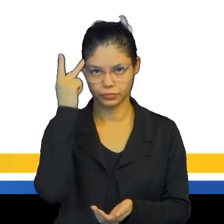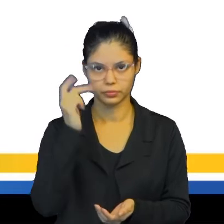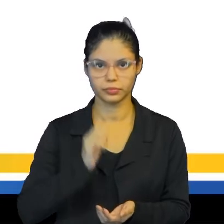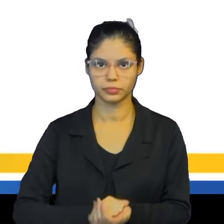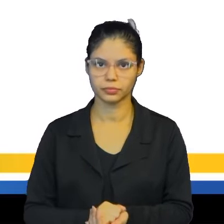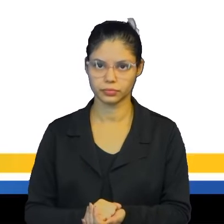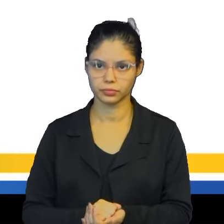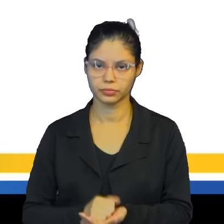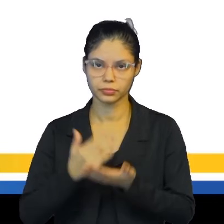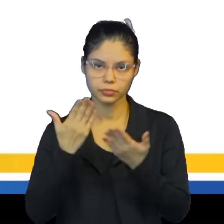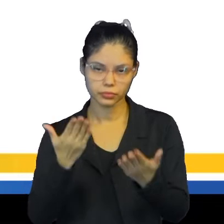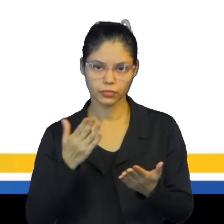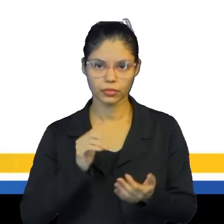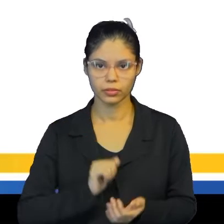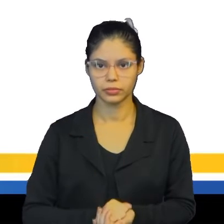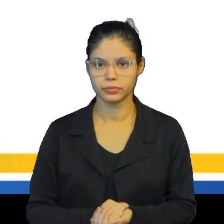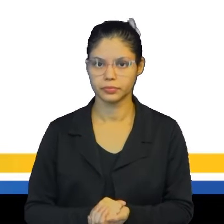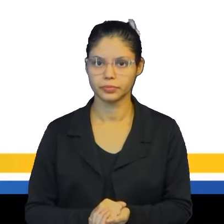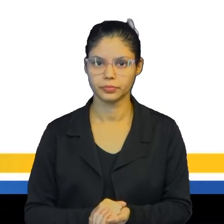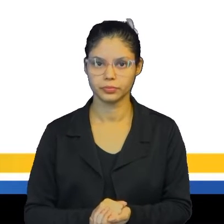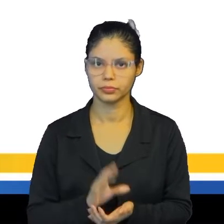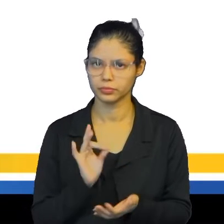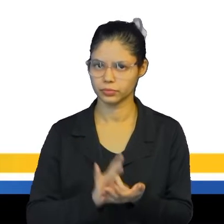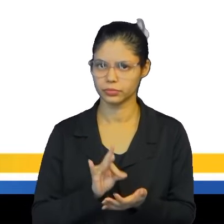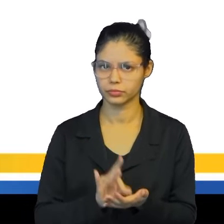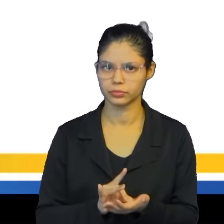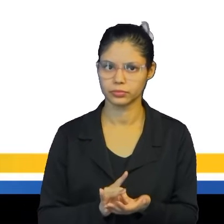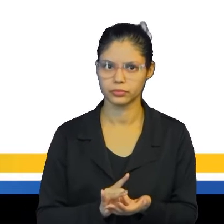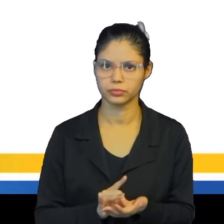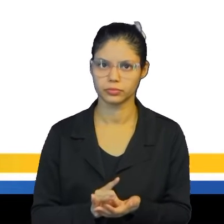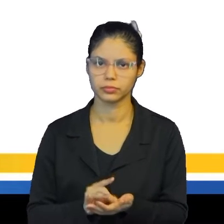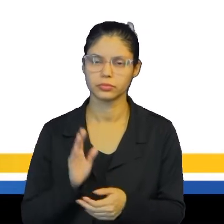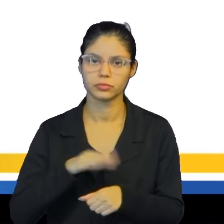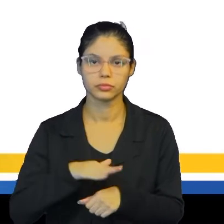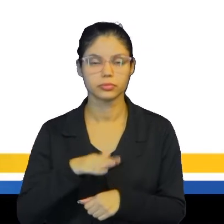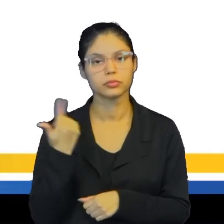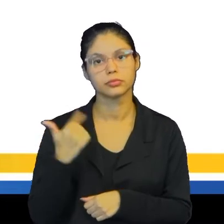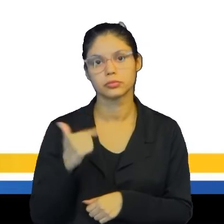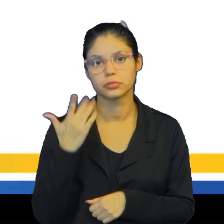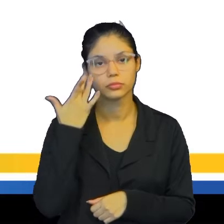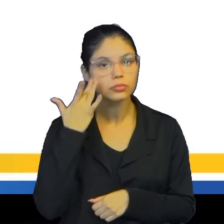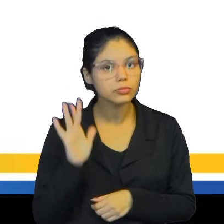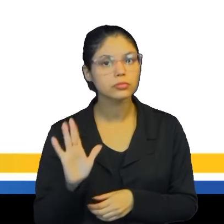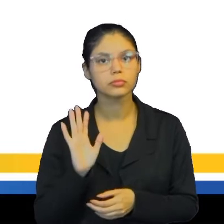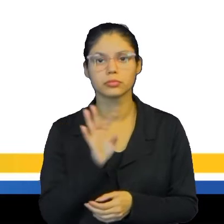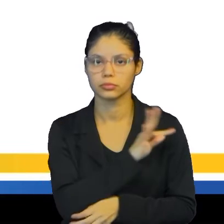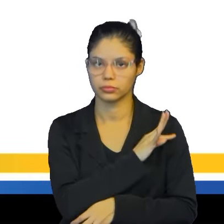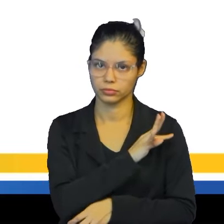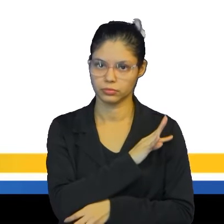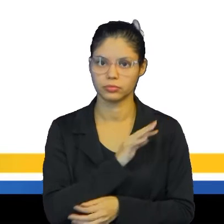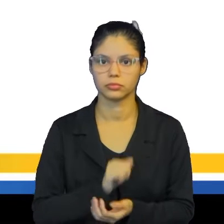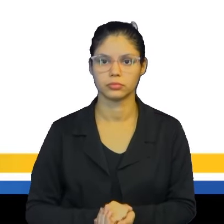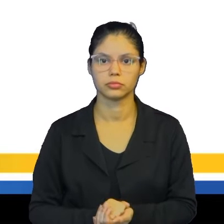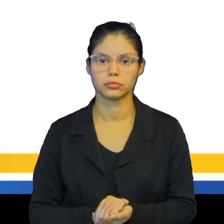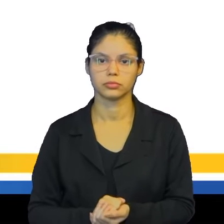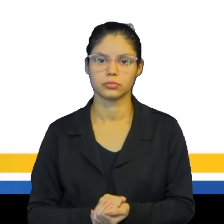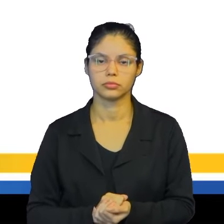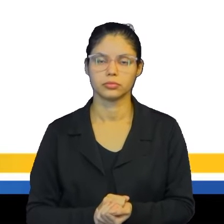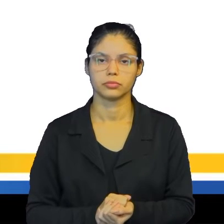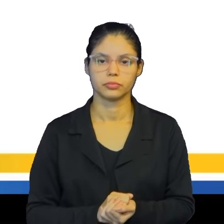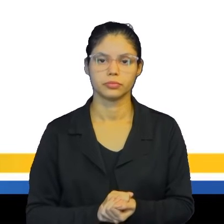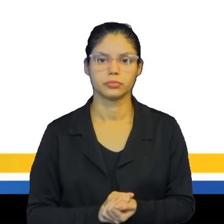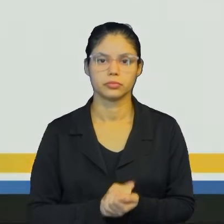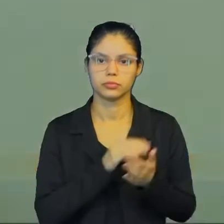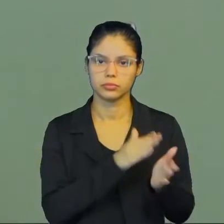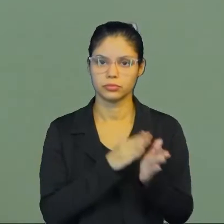gente? E isso aí, na verdade, a desvantagem é mais para quem não estuda a técnica, né, gente? Então,